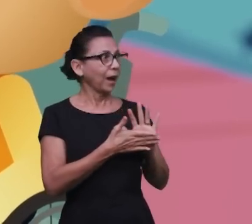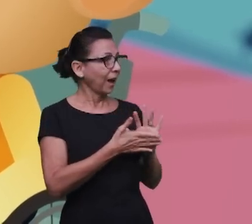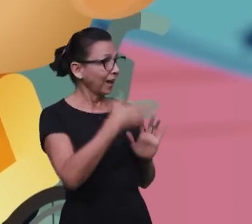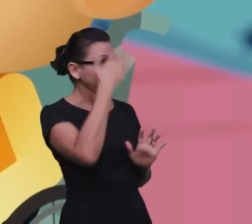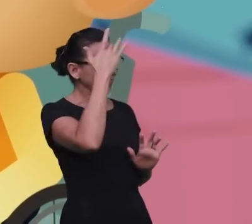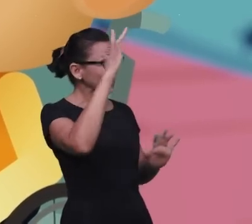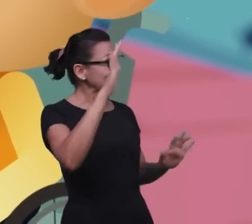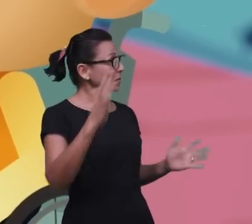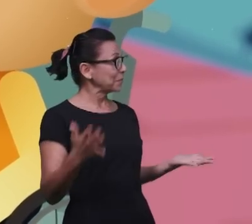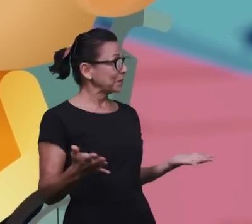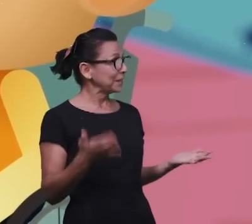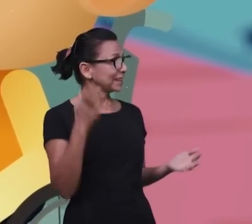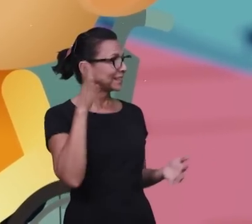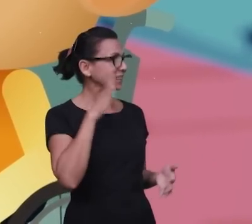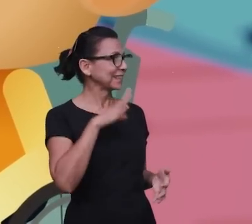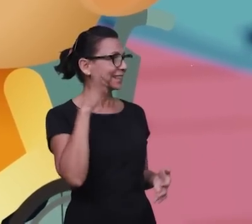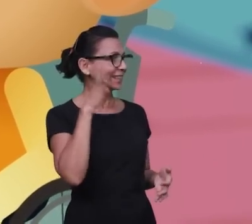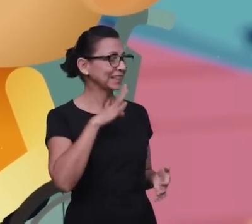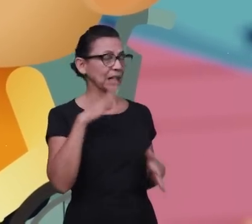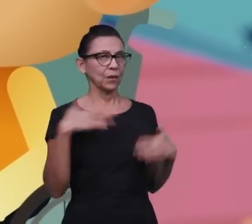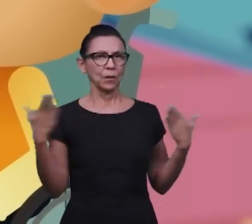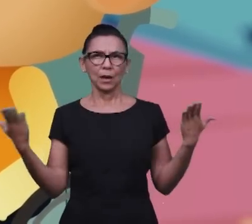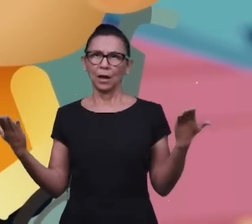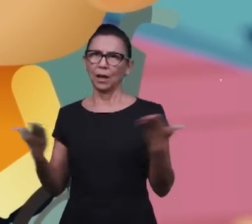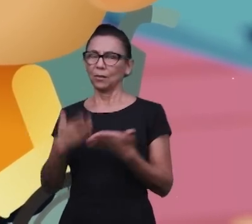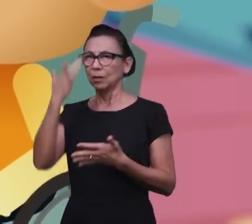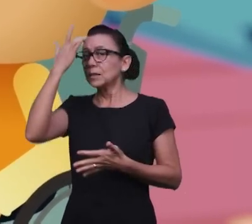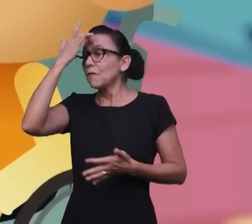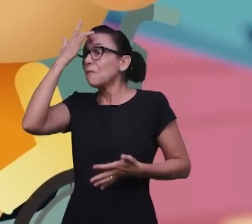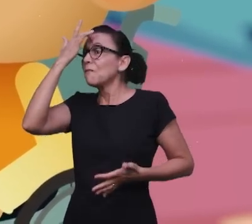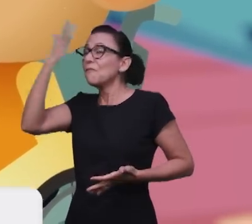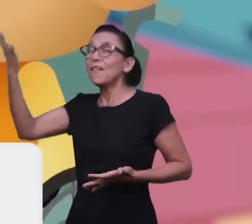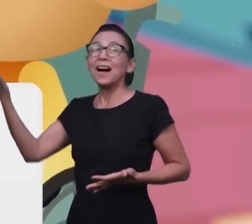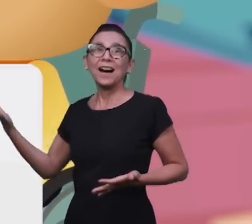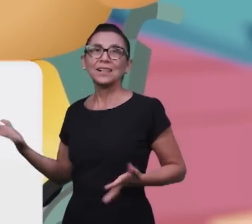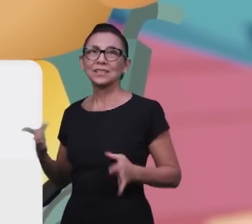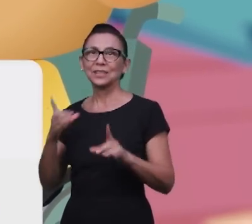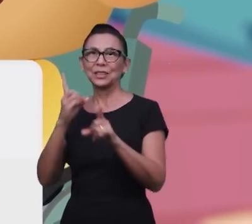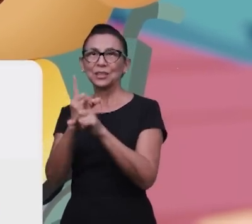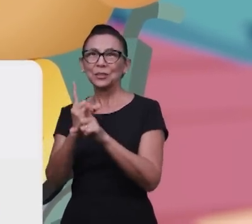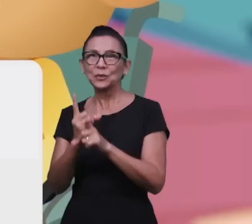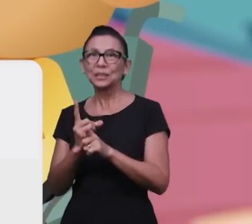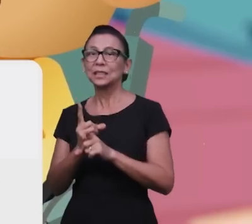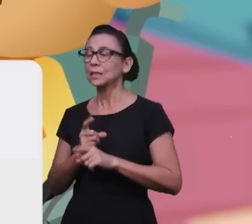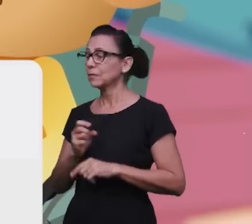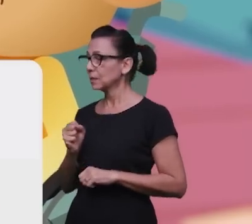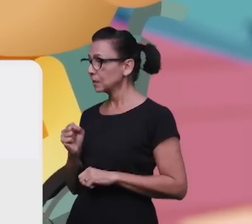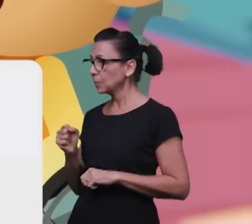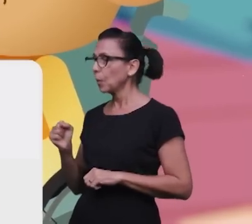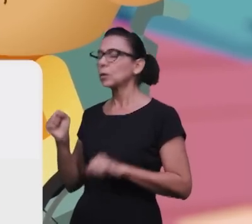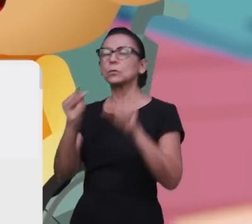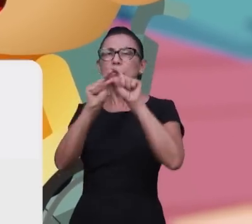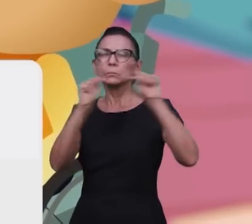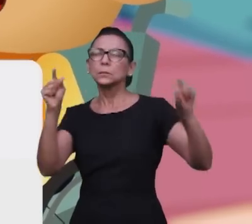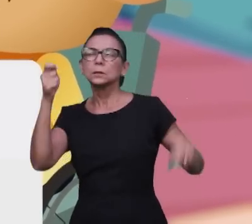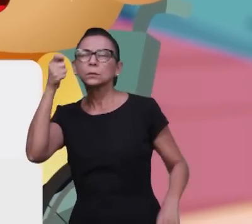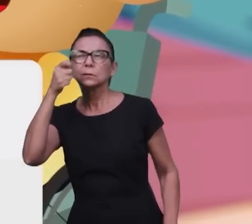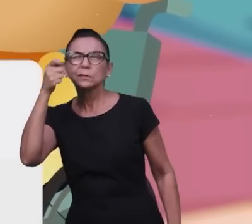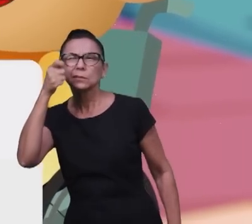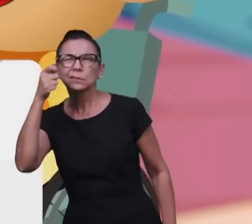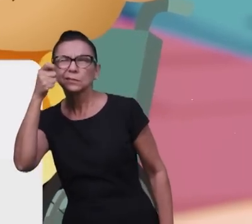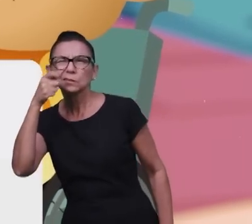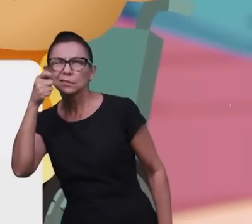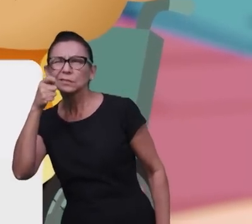não sabia disso. Que legal! Agora fica muito mais fácil encontrar. E você ainda pode usar a busca e digitar o que você